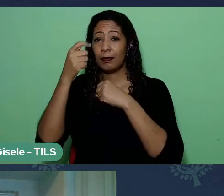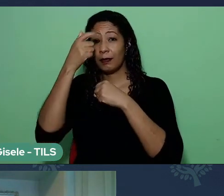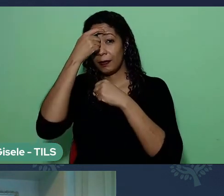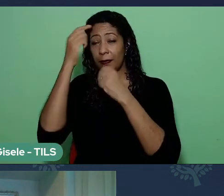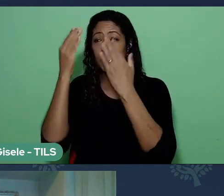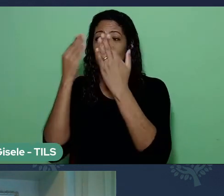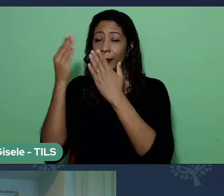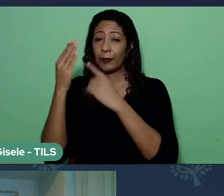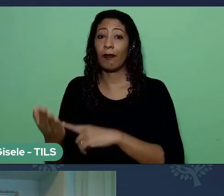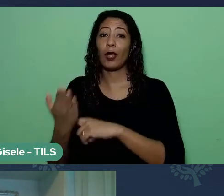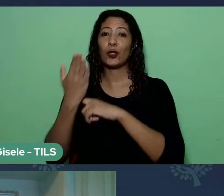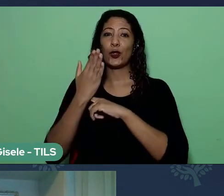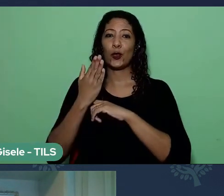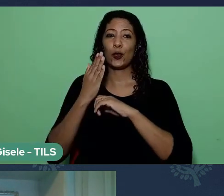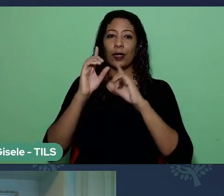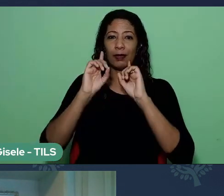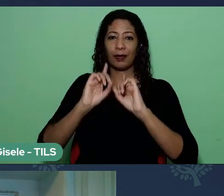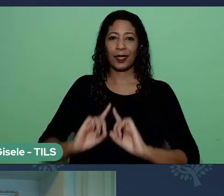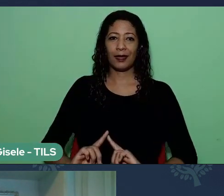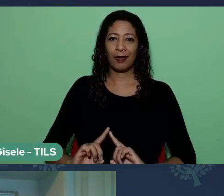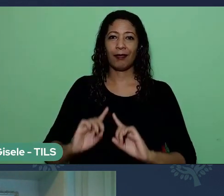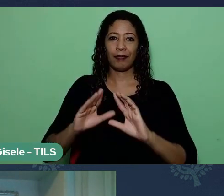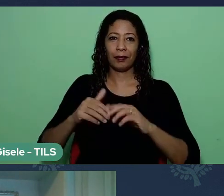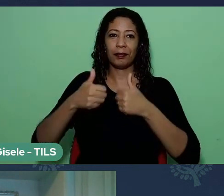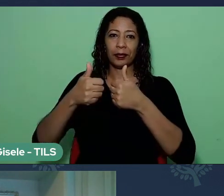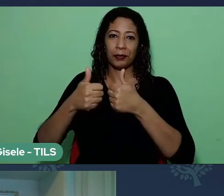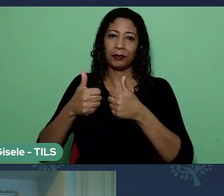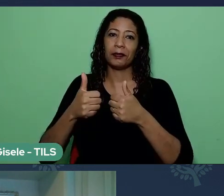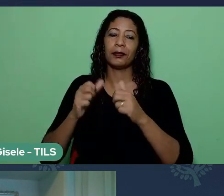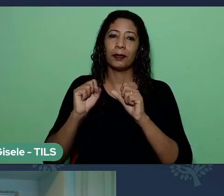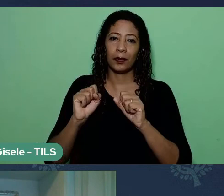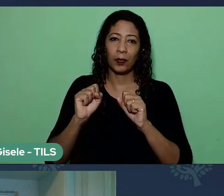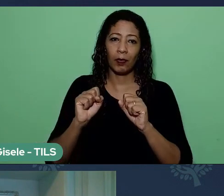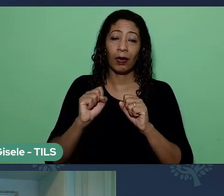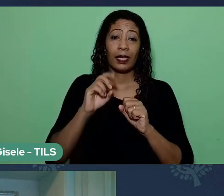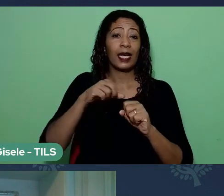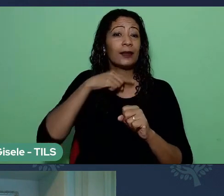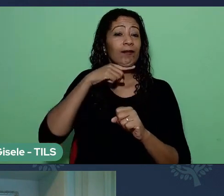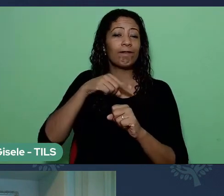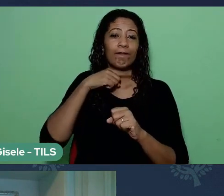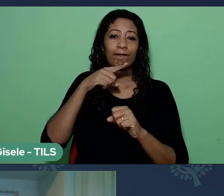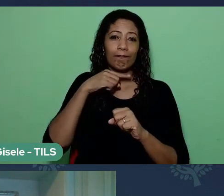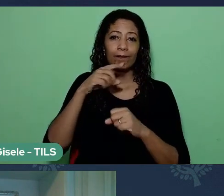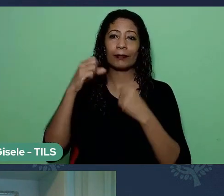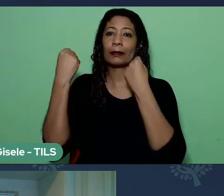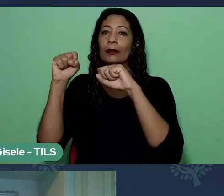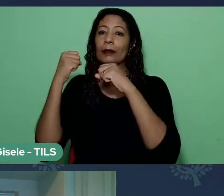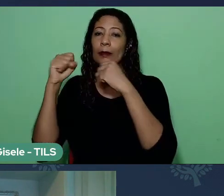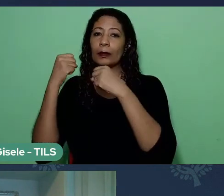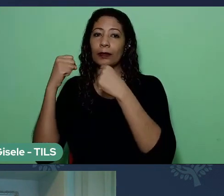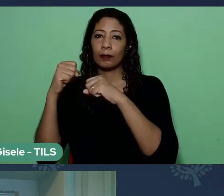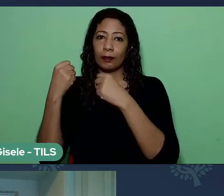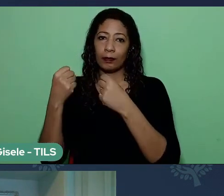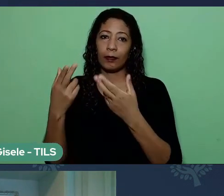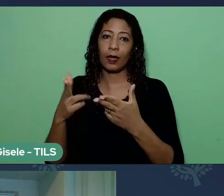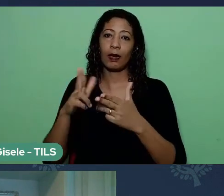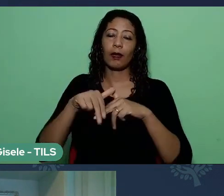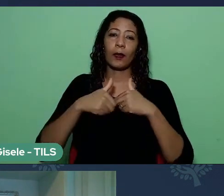tratamento da depressão, e ele fica impossibilitado de realizar atividade física por ter